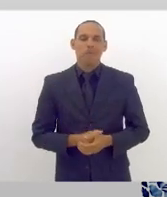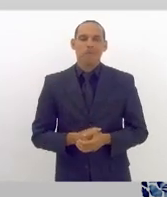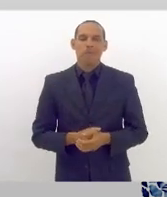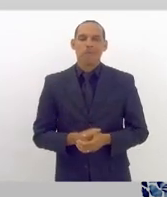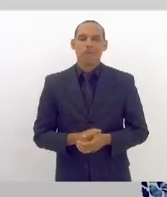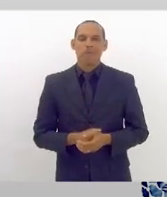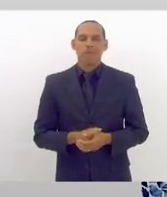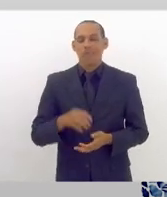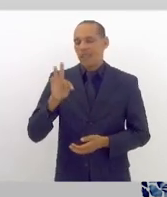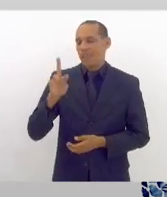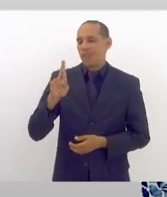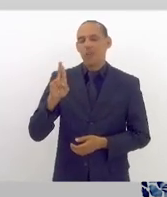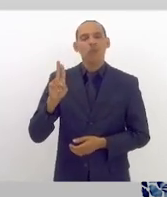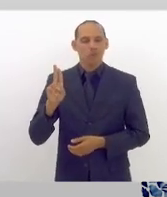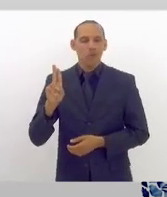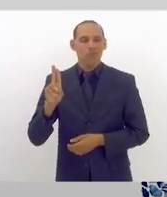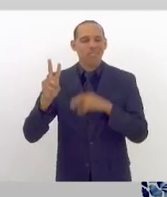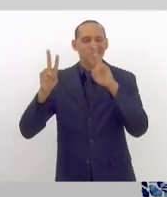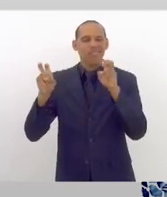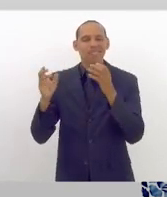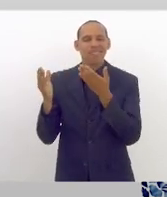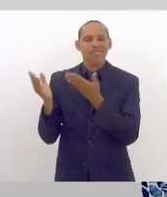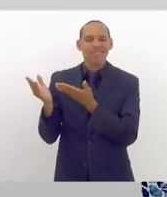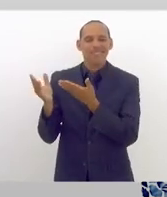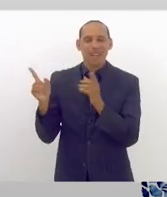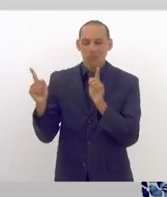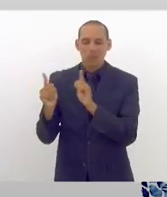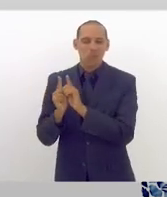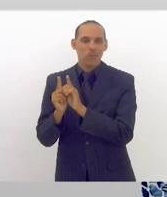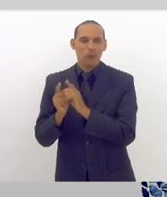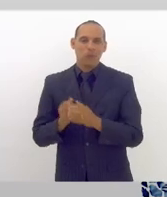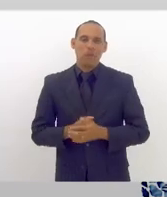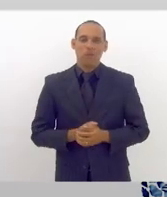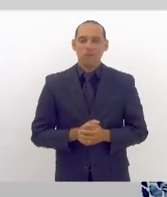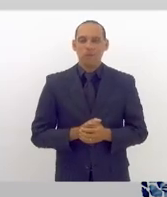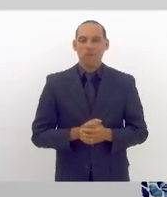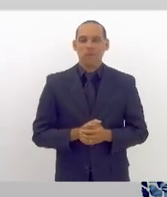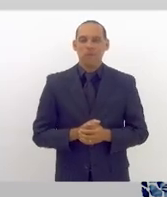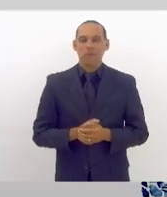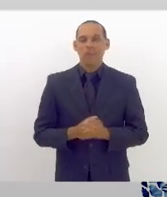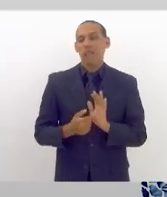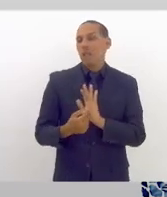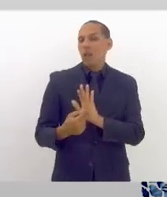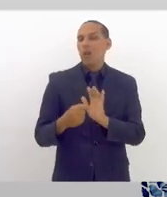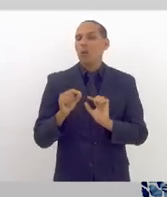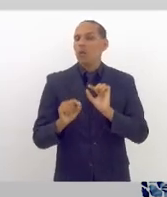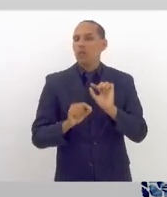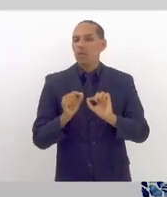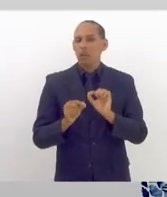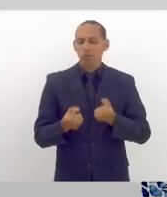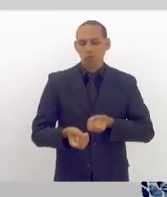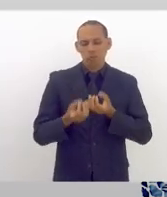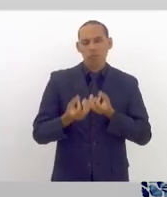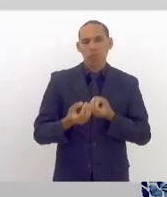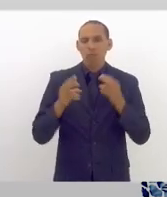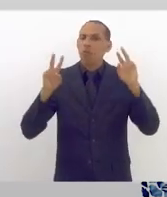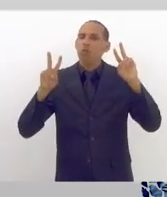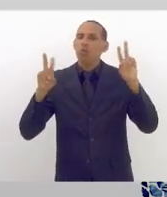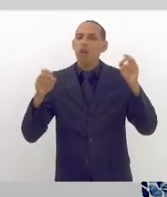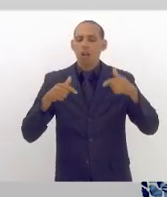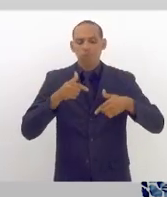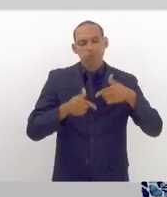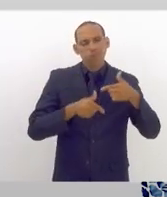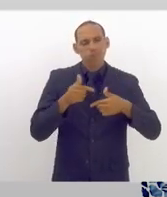a truco como a gente chama carinhosamente abreviação elas apresentam as informações sobre as operações